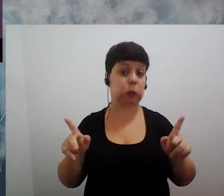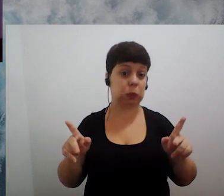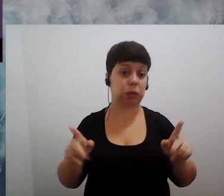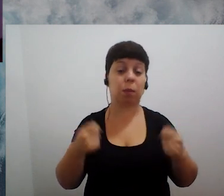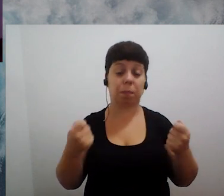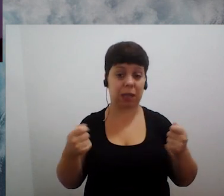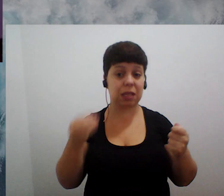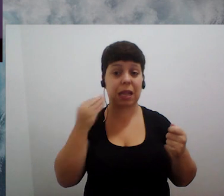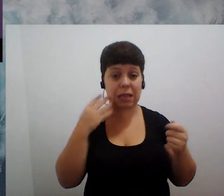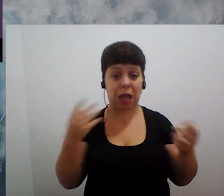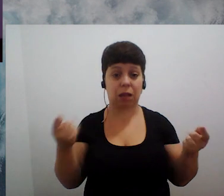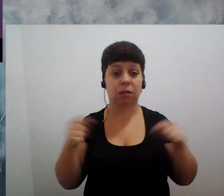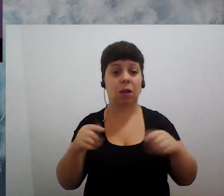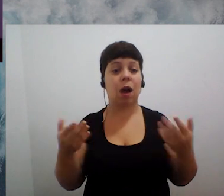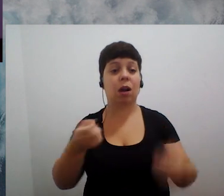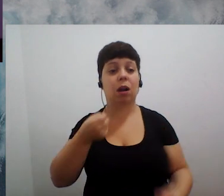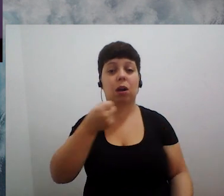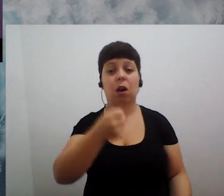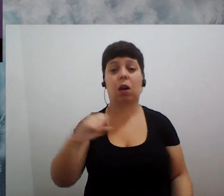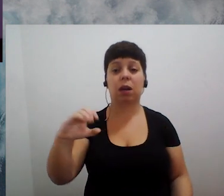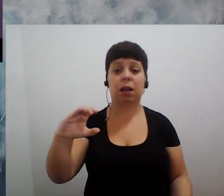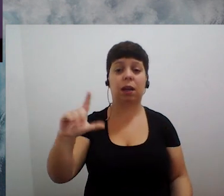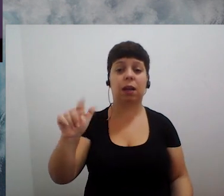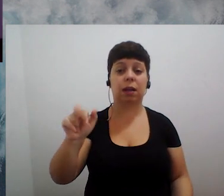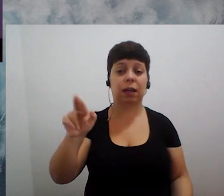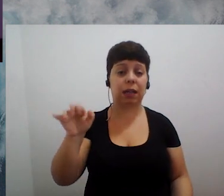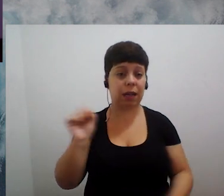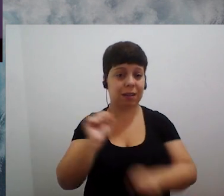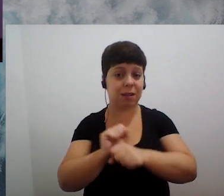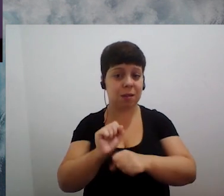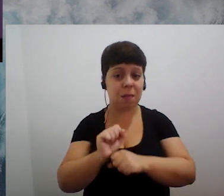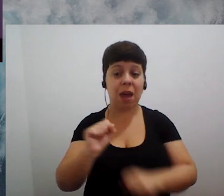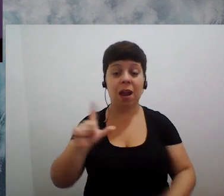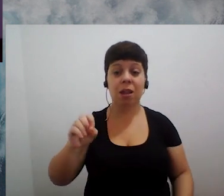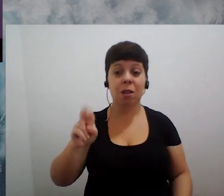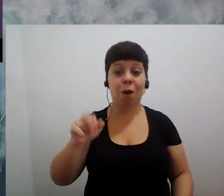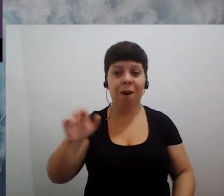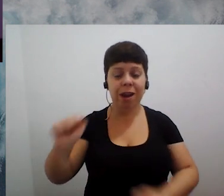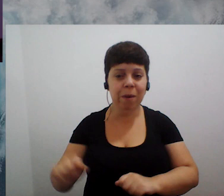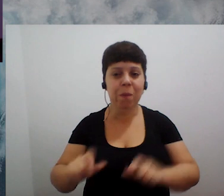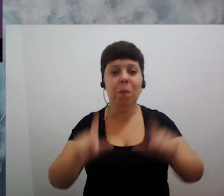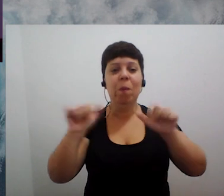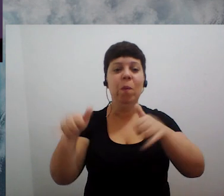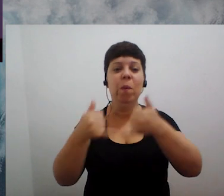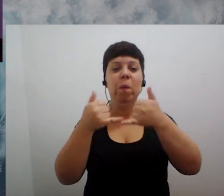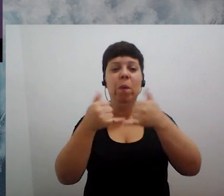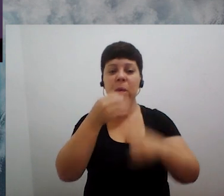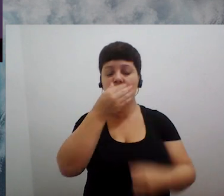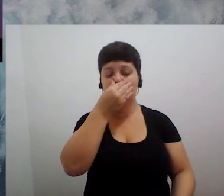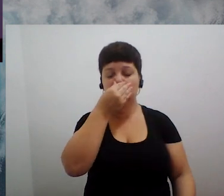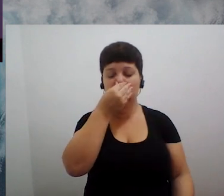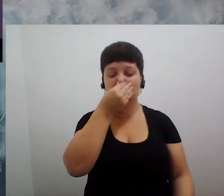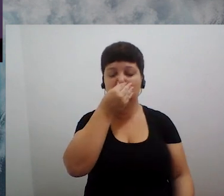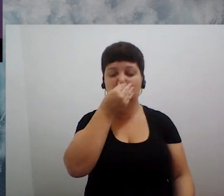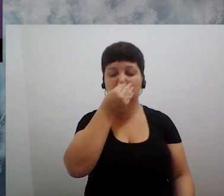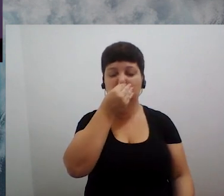Então essas coisas precisam andar mais juntas, né. Eu vou passar para você, Clara, enquanto a Lorena não sobe de novo